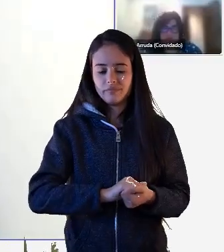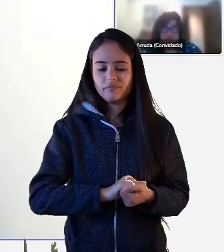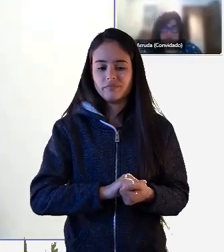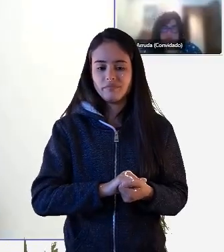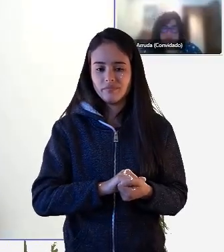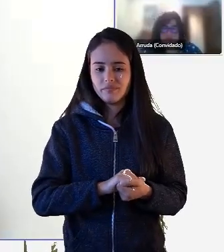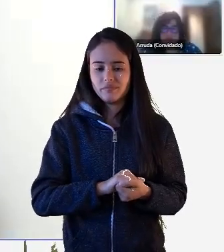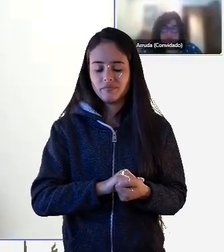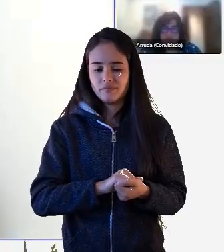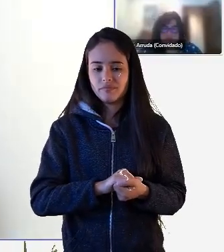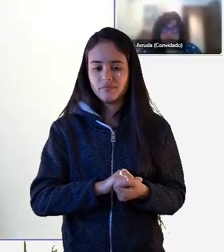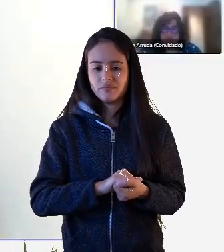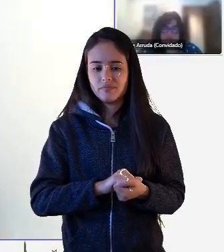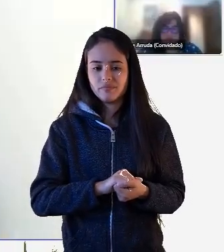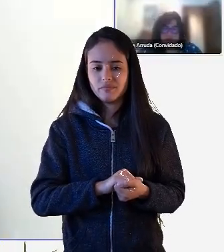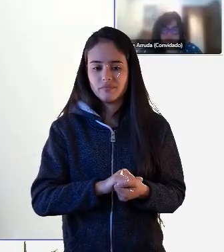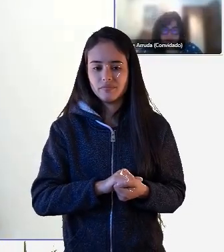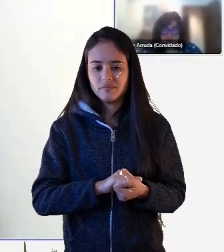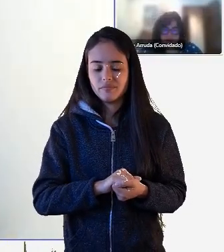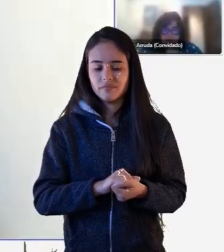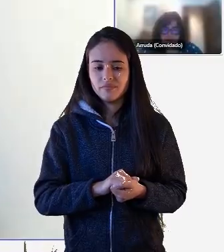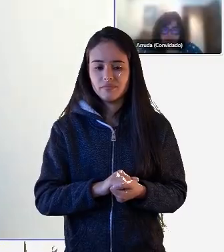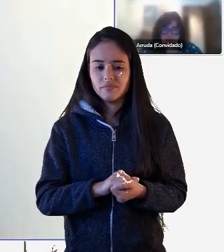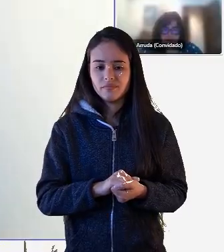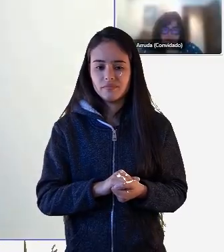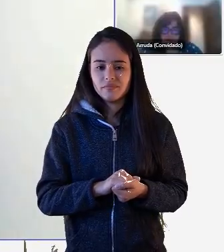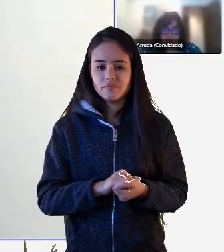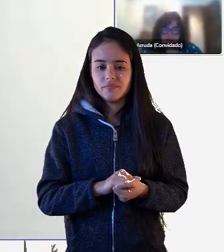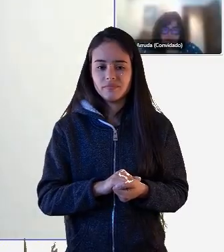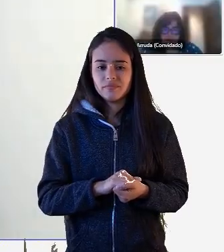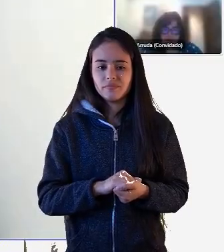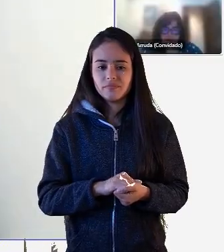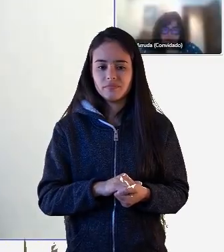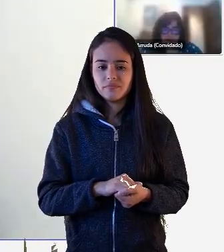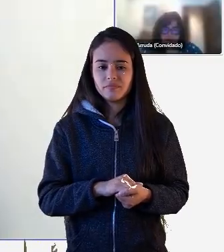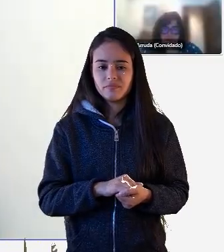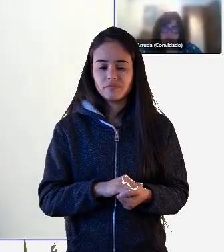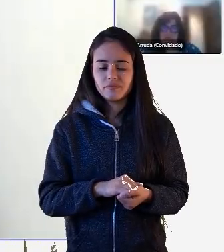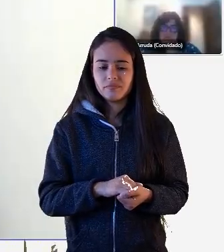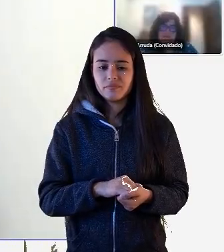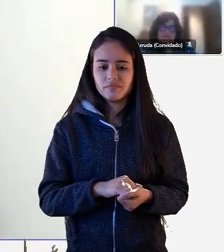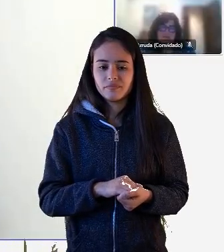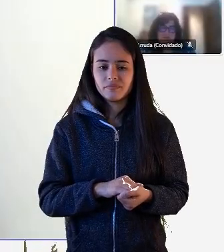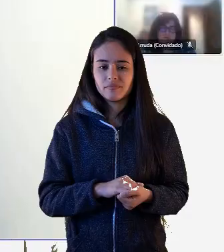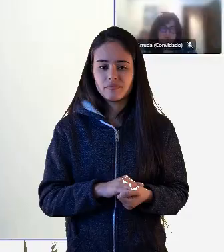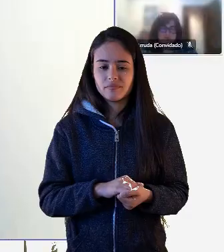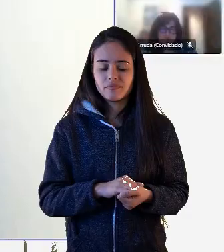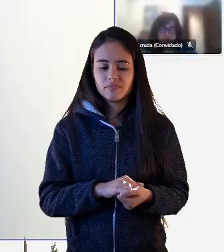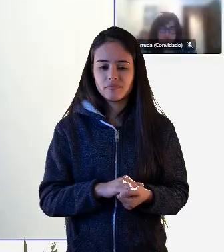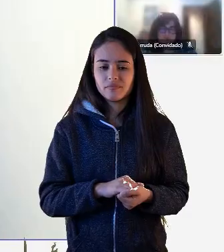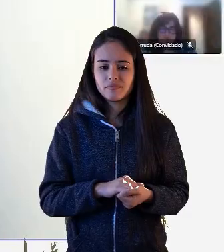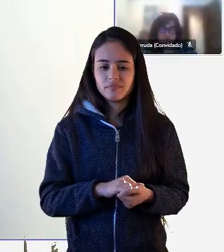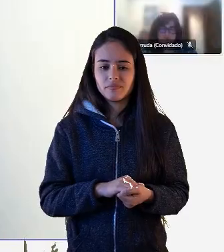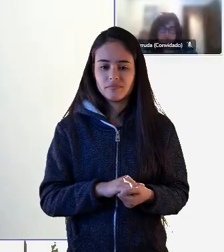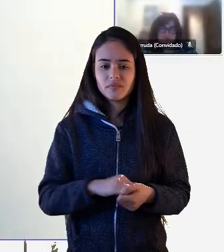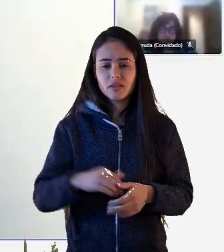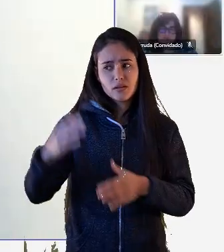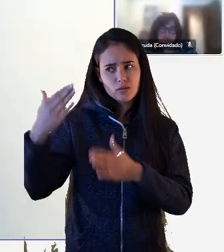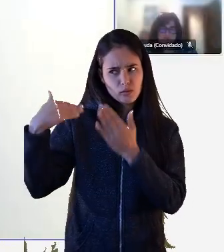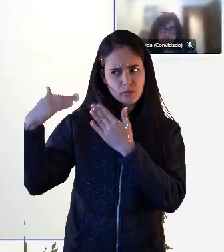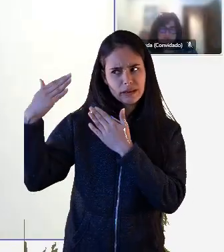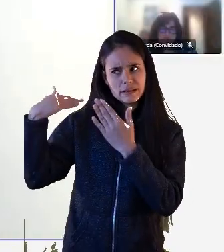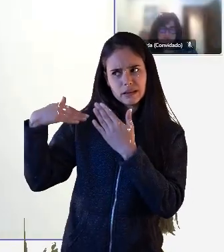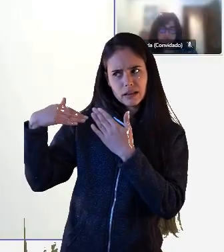ter ações com essa temática, né? Voltadas para isso, para o letramento racial e tal.